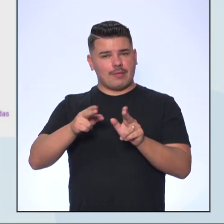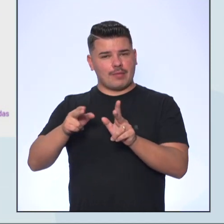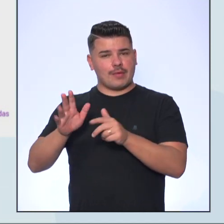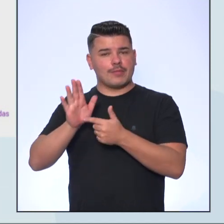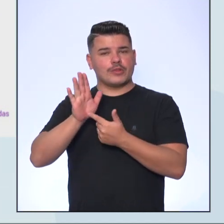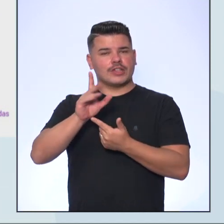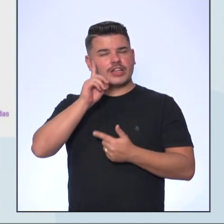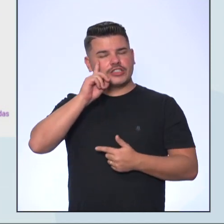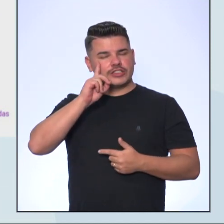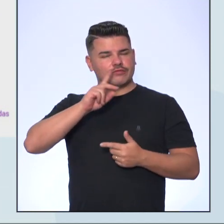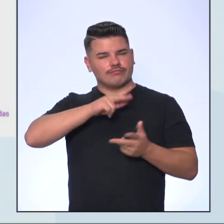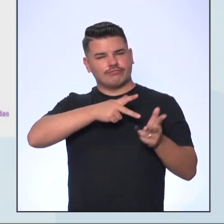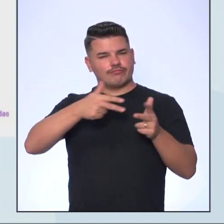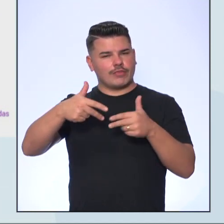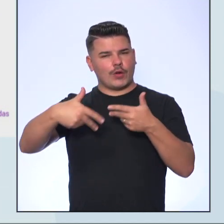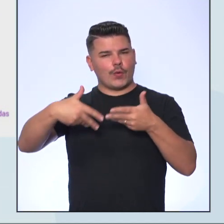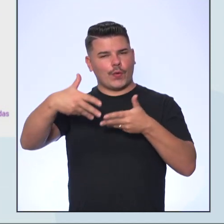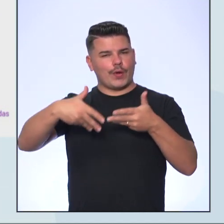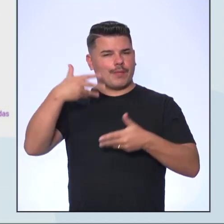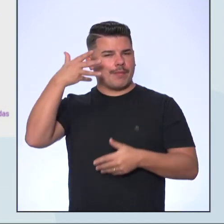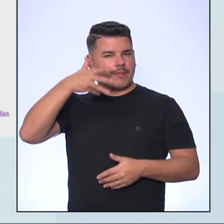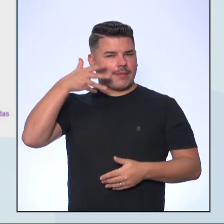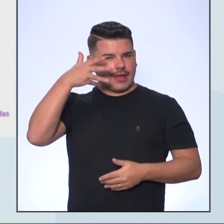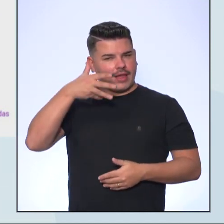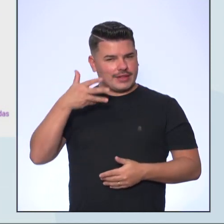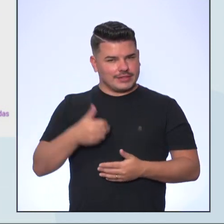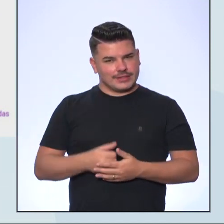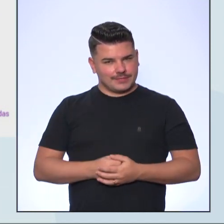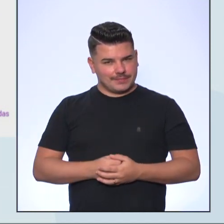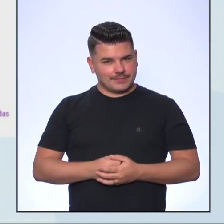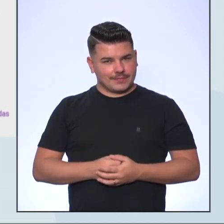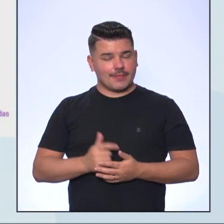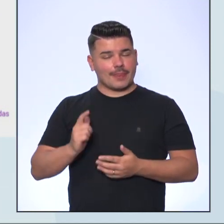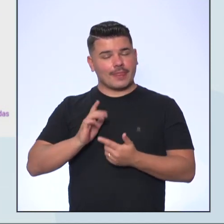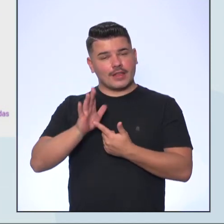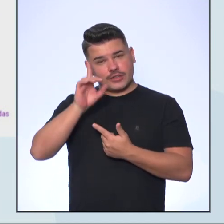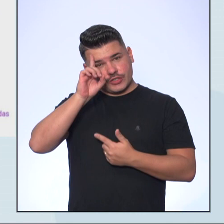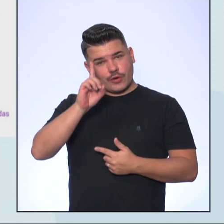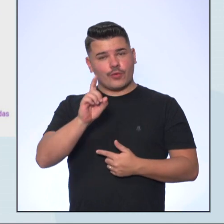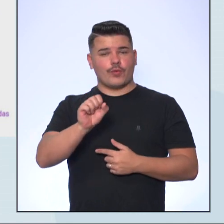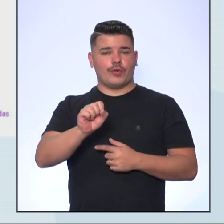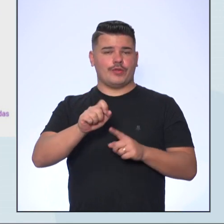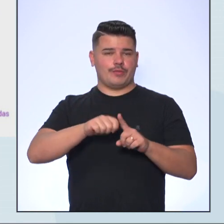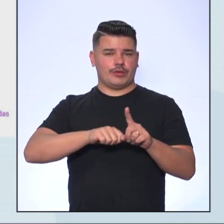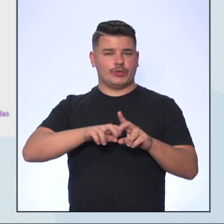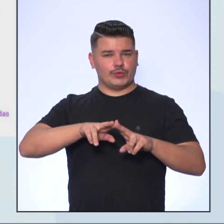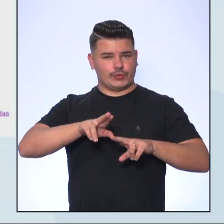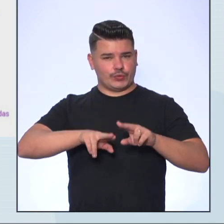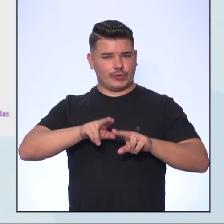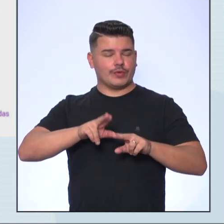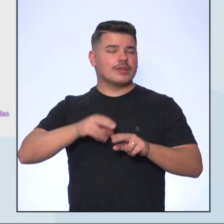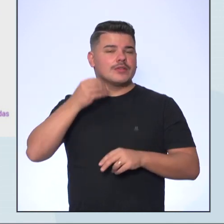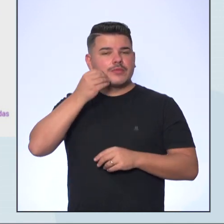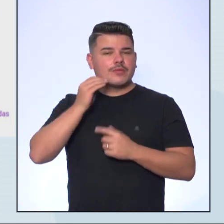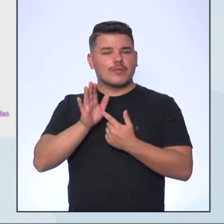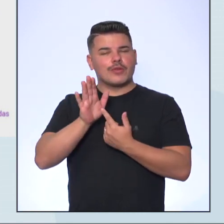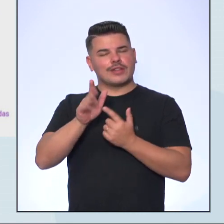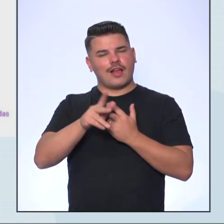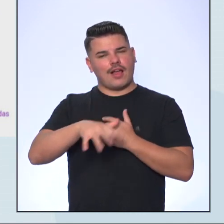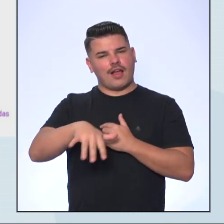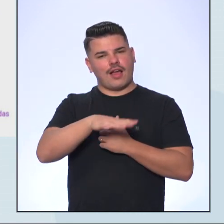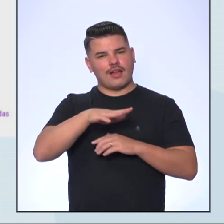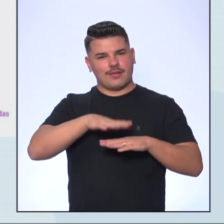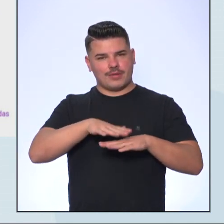palestra. Na segunda semana, 8 de junho, apresentando a matemática. 9 de junho, experimento da semana,